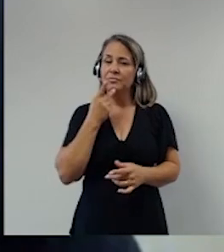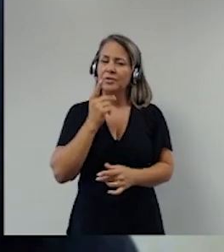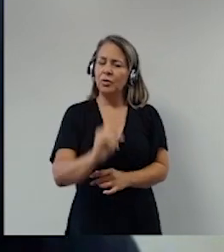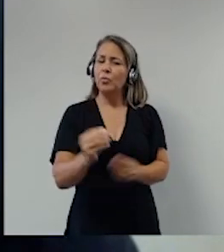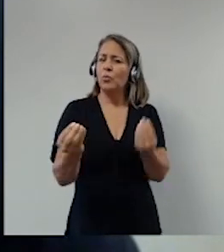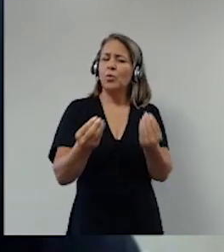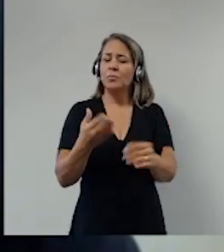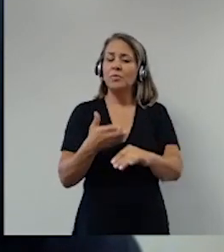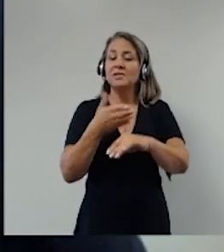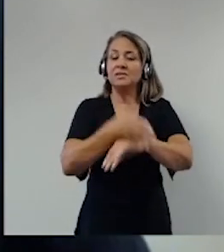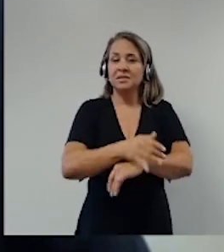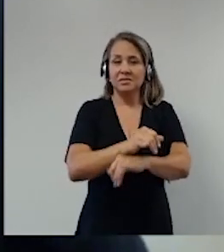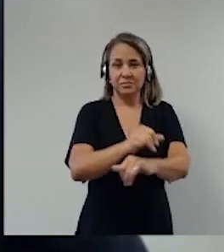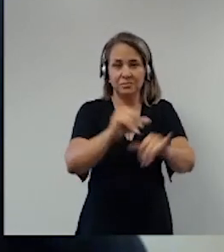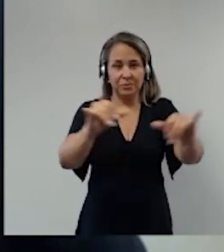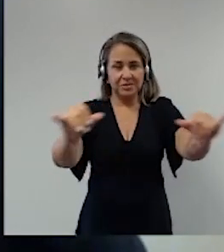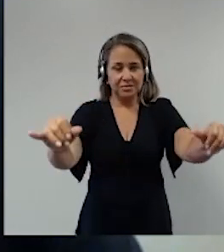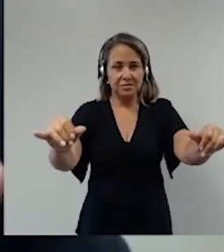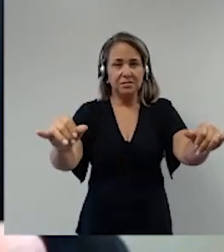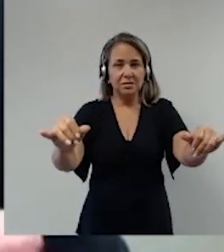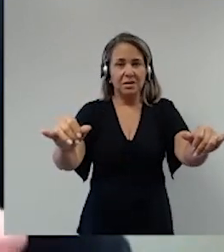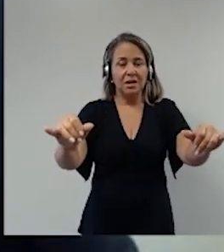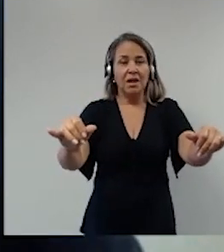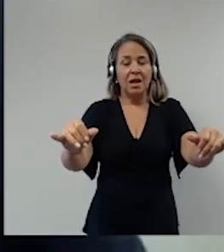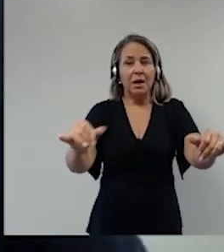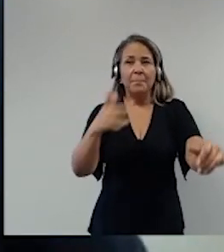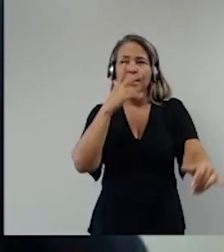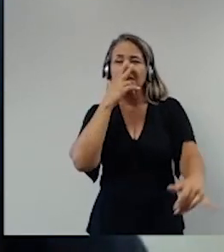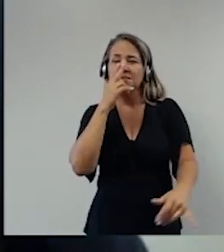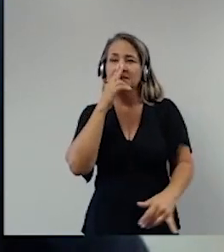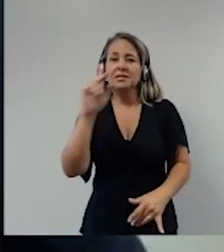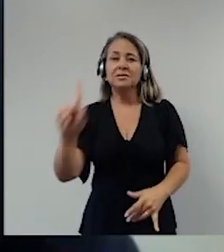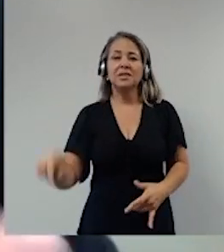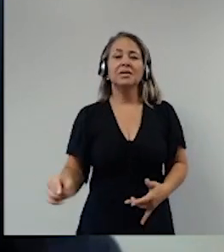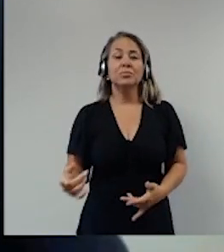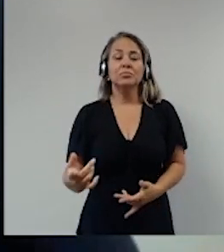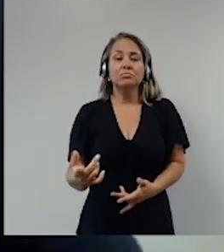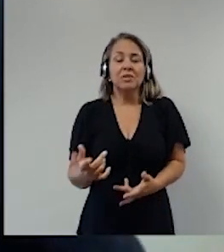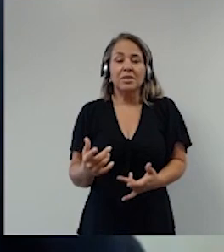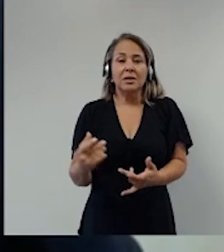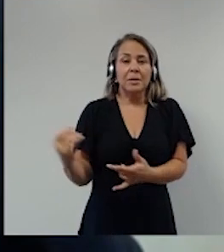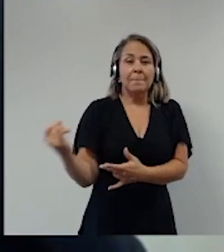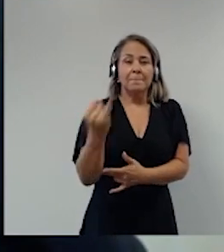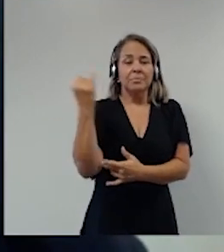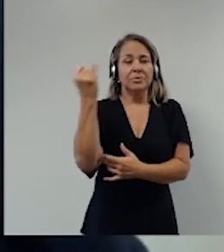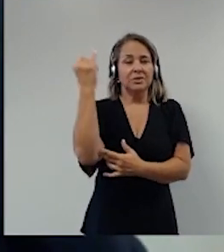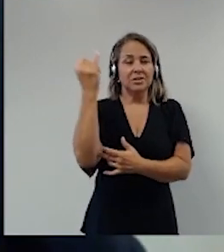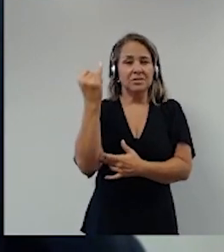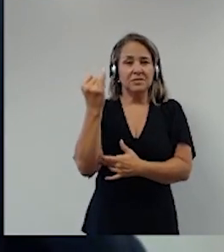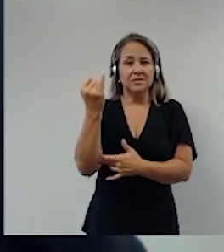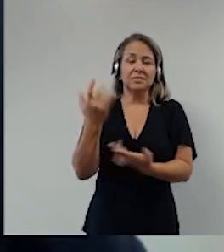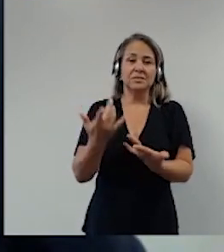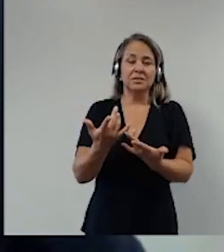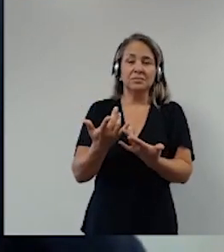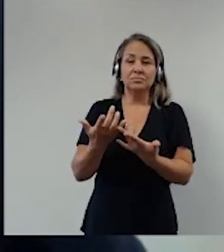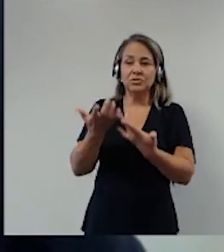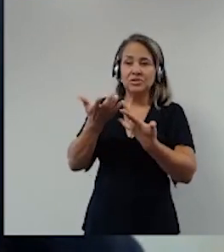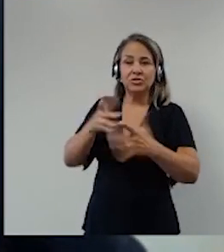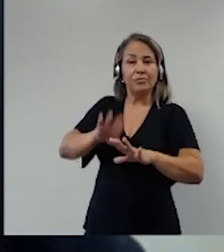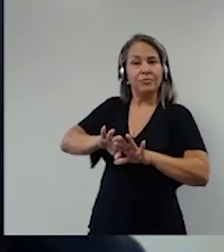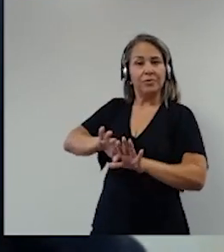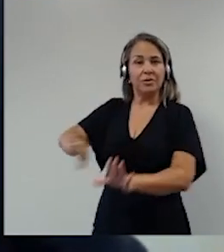como o acesso à informação é a vacina, digamos assim, né, que nos dará a imunidade contra as fake news, é